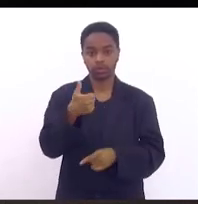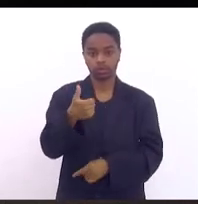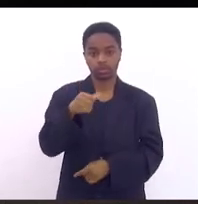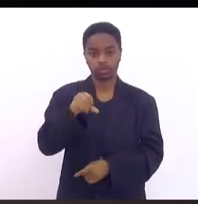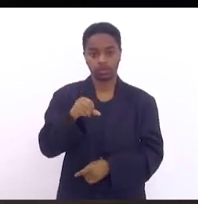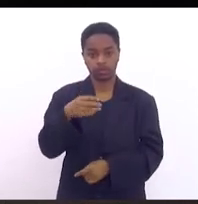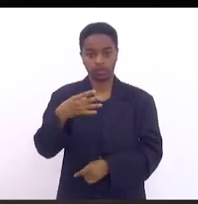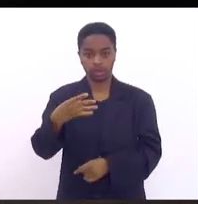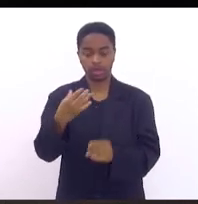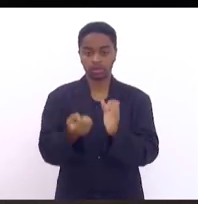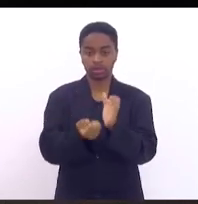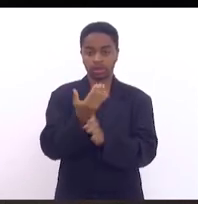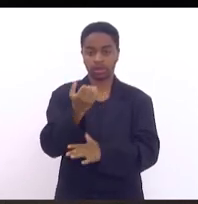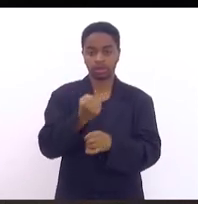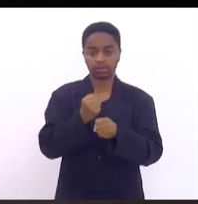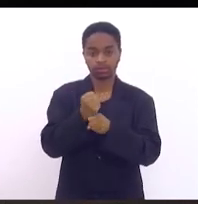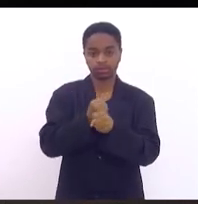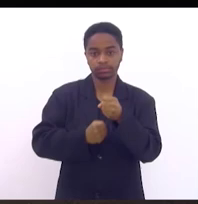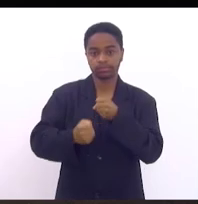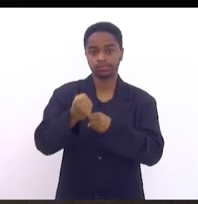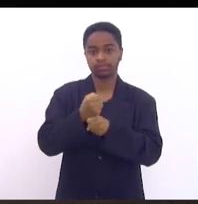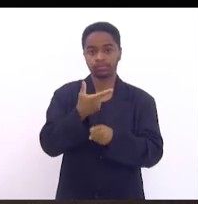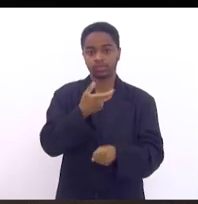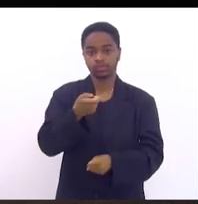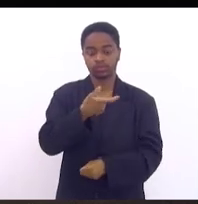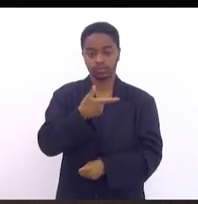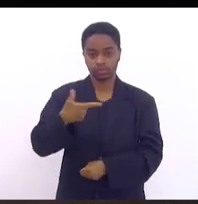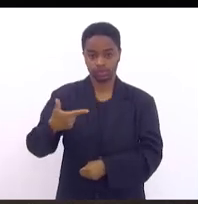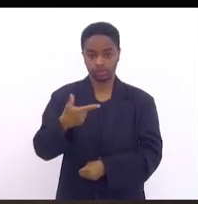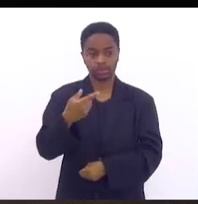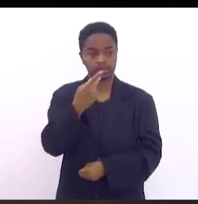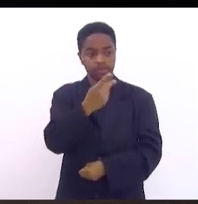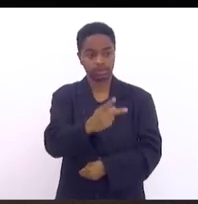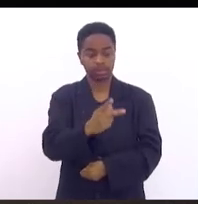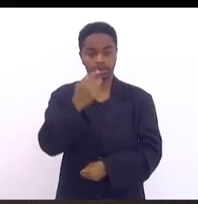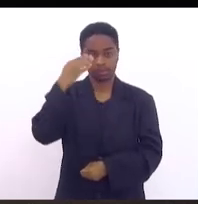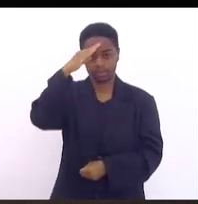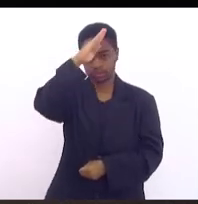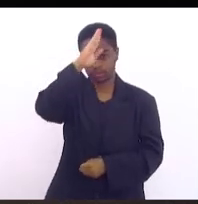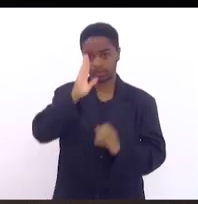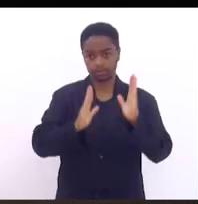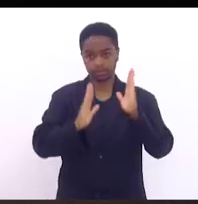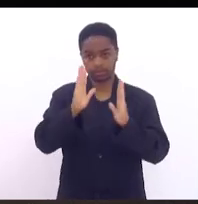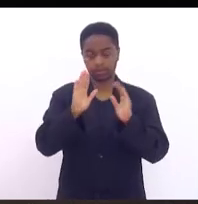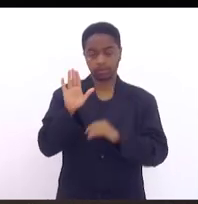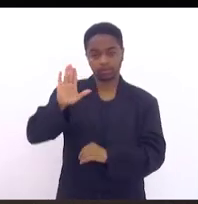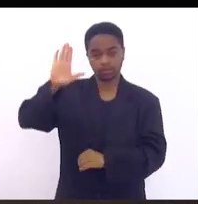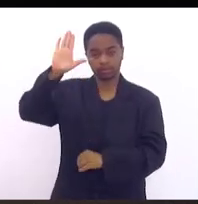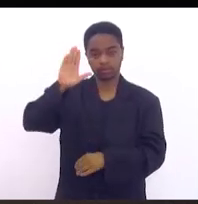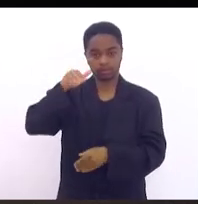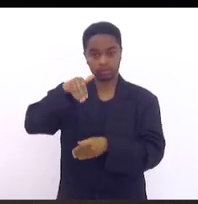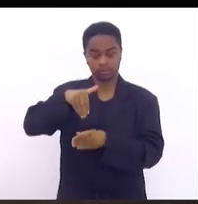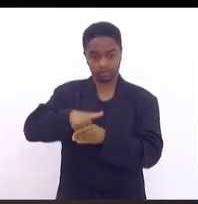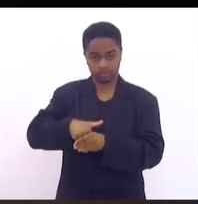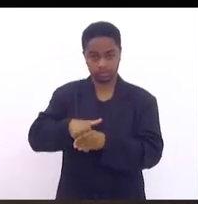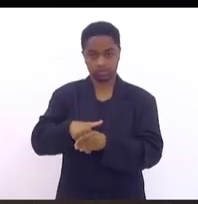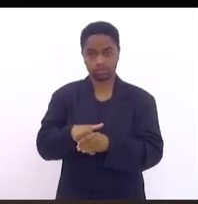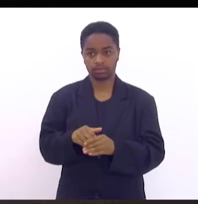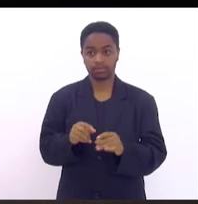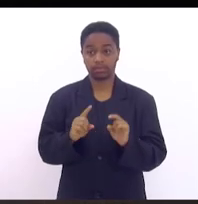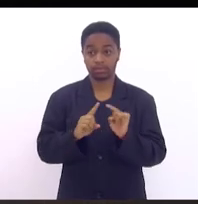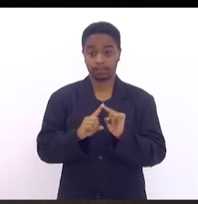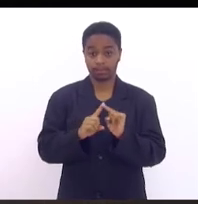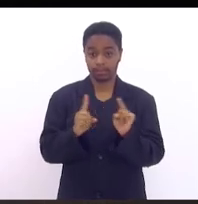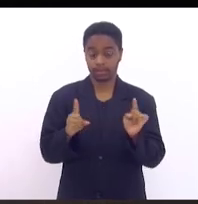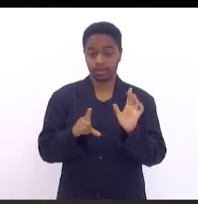de 2022, feitas pelo governo Bolsonaro em ano eleitoral, vale frisar. Os efeitos